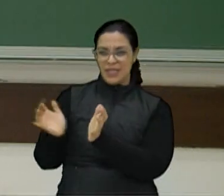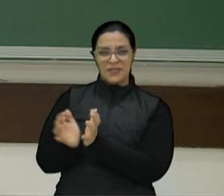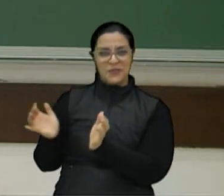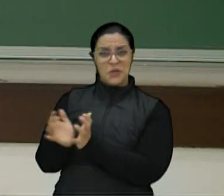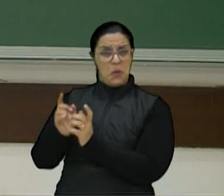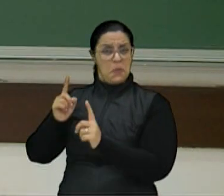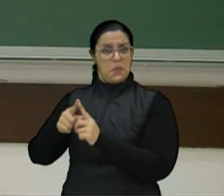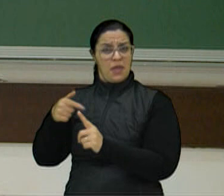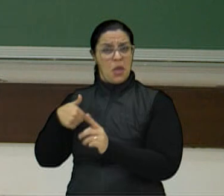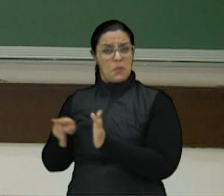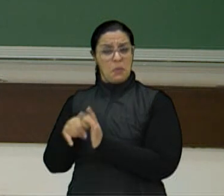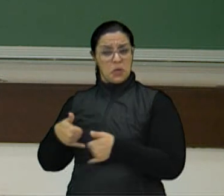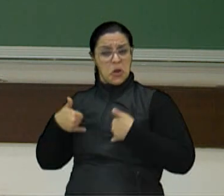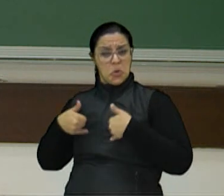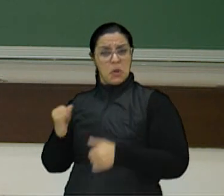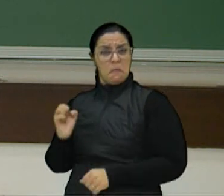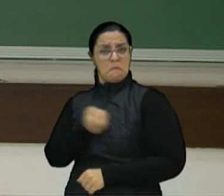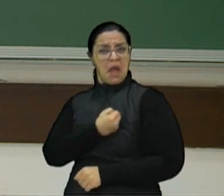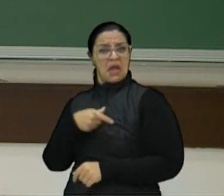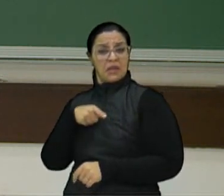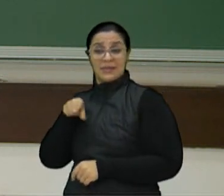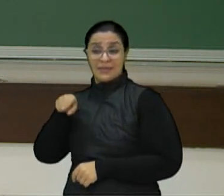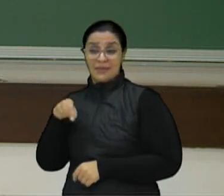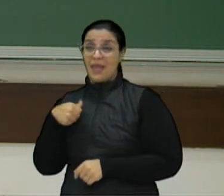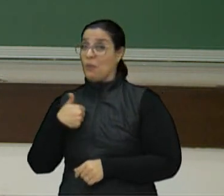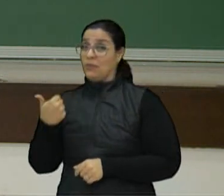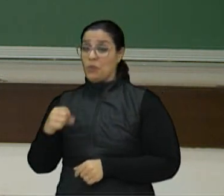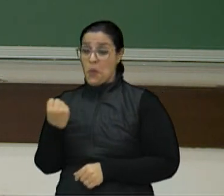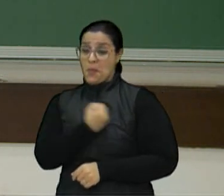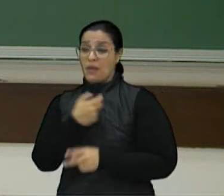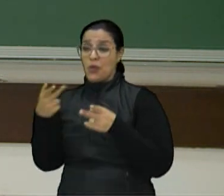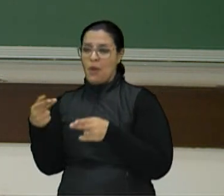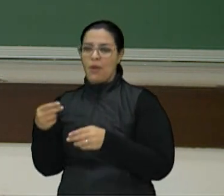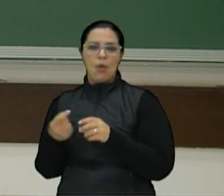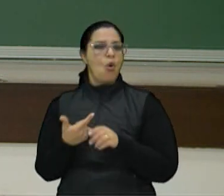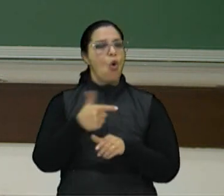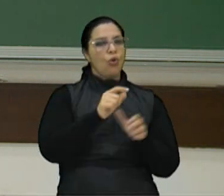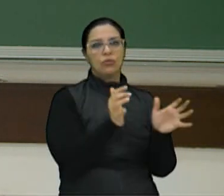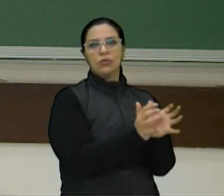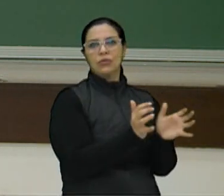eu tenho tal etiqueta, caso contrário, eu estou fora daquele grupo.